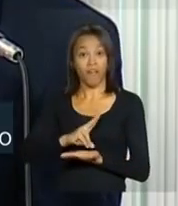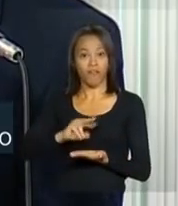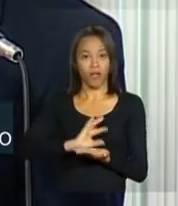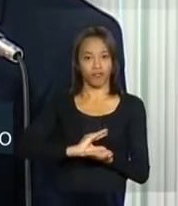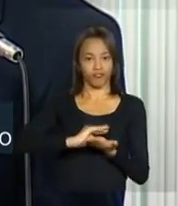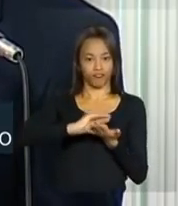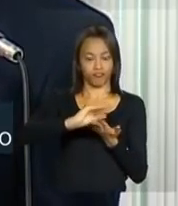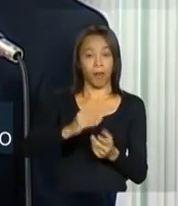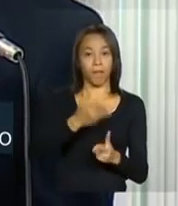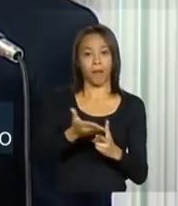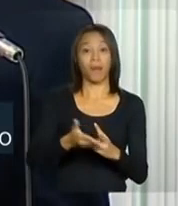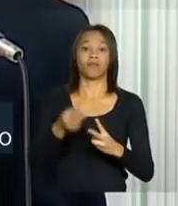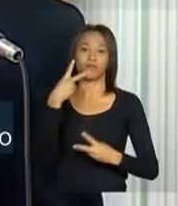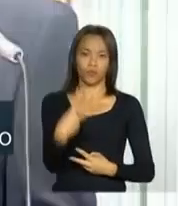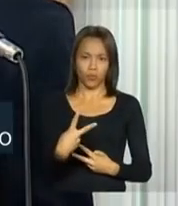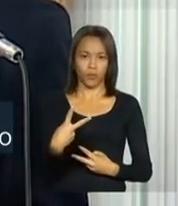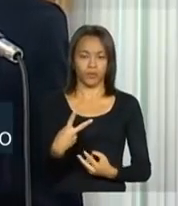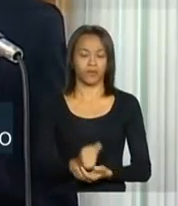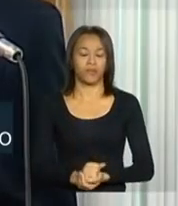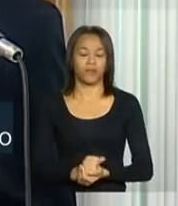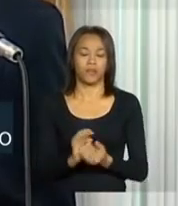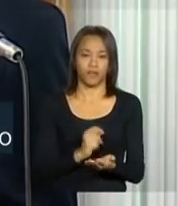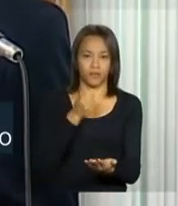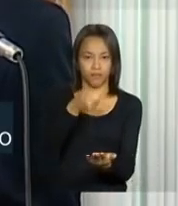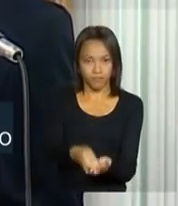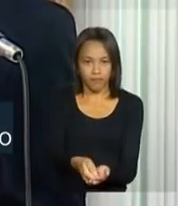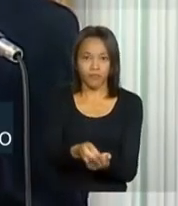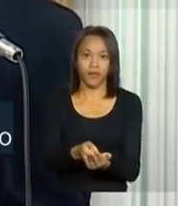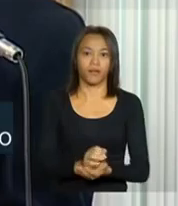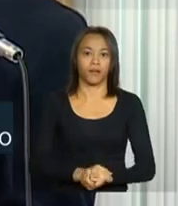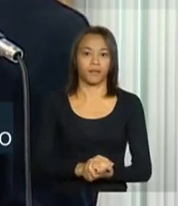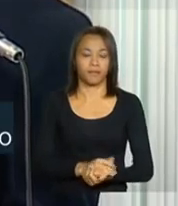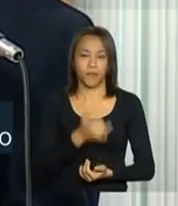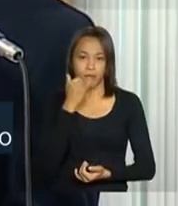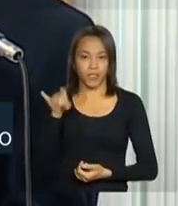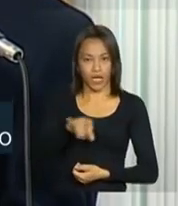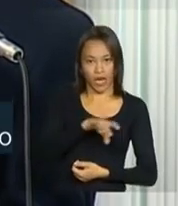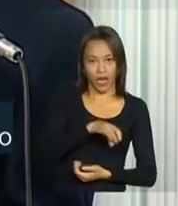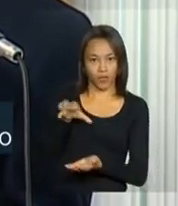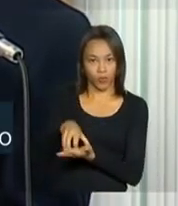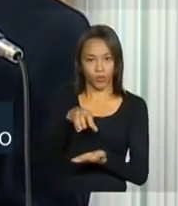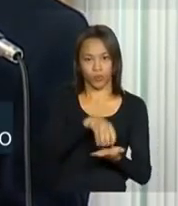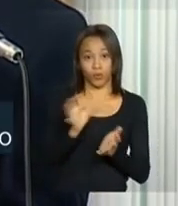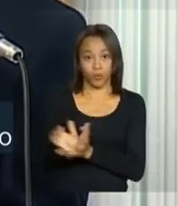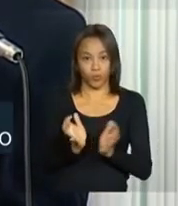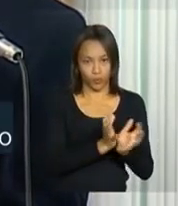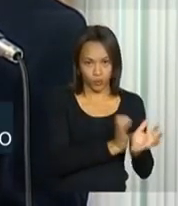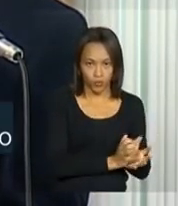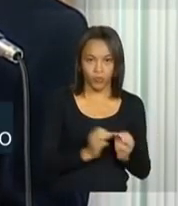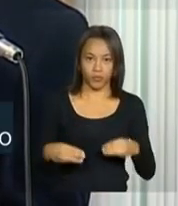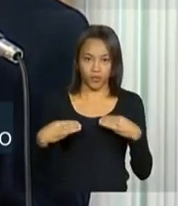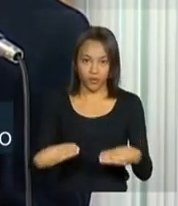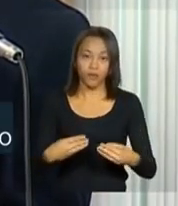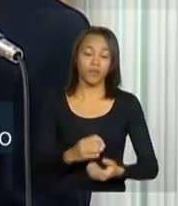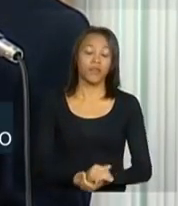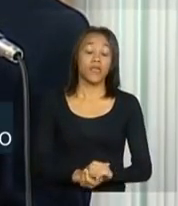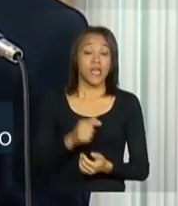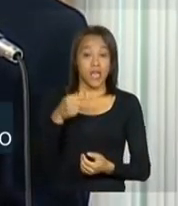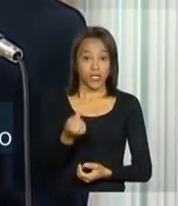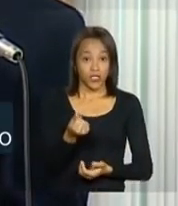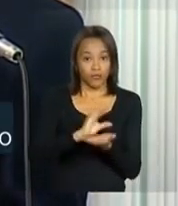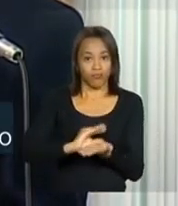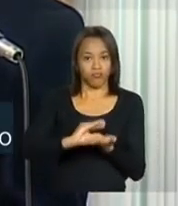parcelas, de acordo com a disponibilidade financeira e orçamentária das agências do Ministério. Com o crescimento dos recursos disponibilizados,